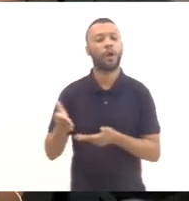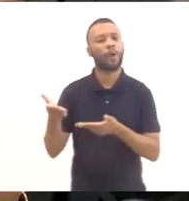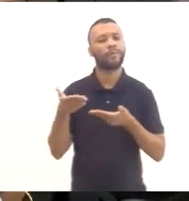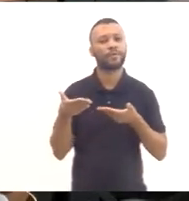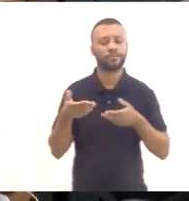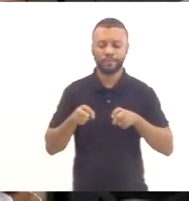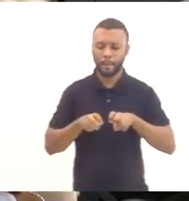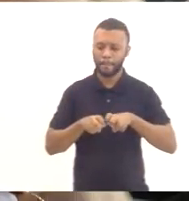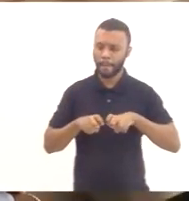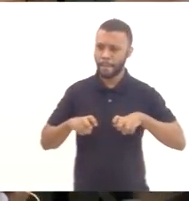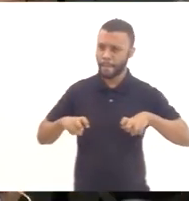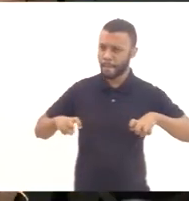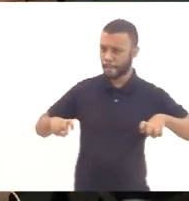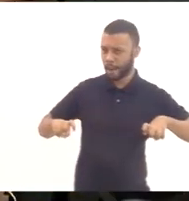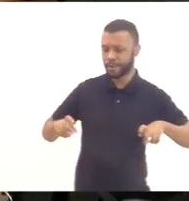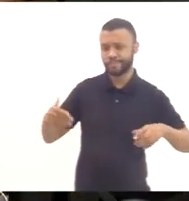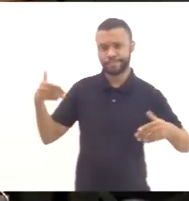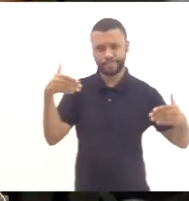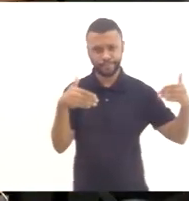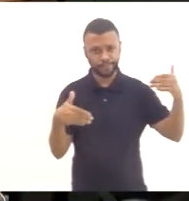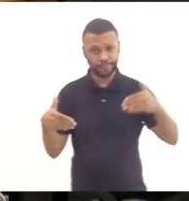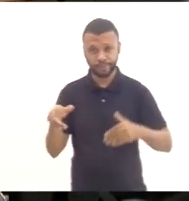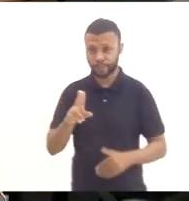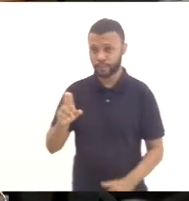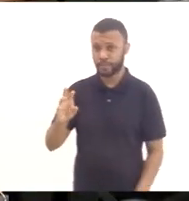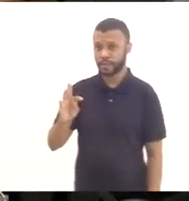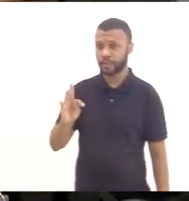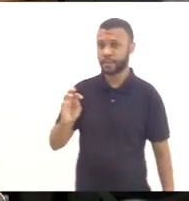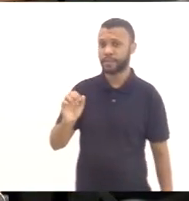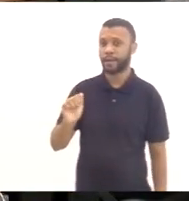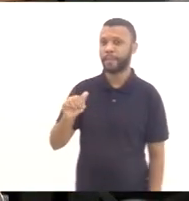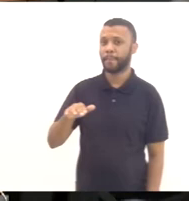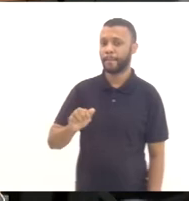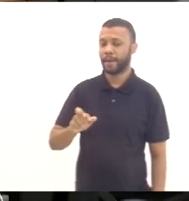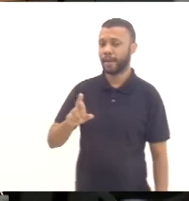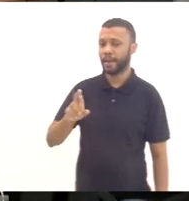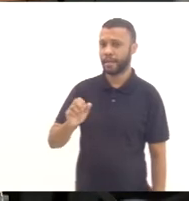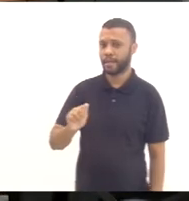da nossa mesa a senhora Tamara Azevedo